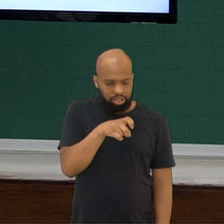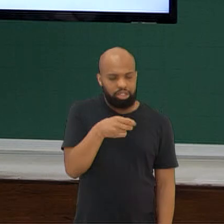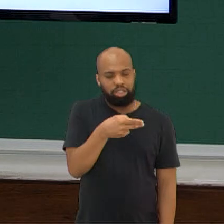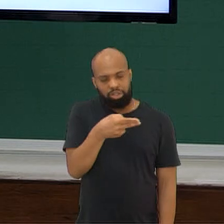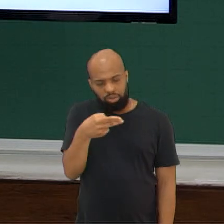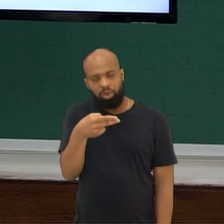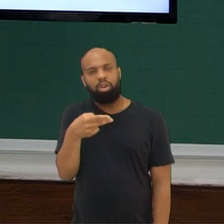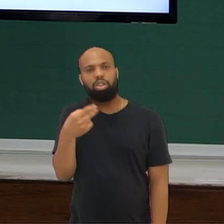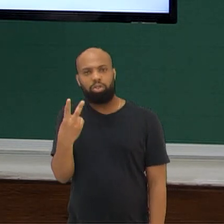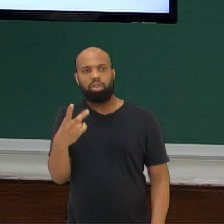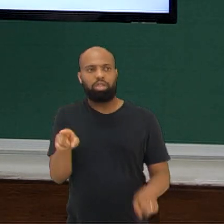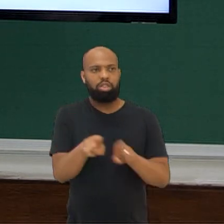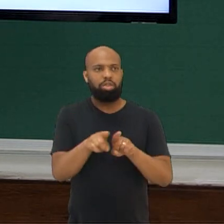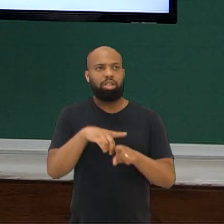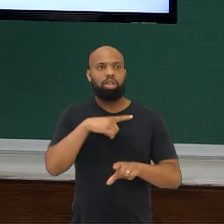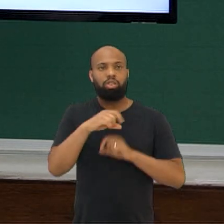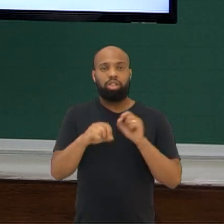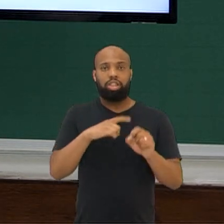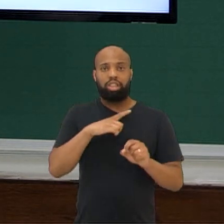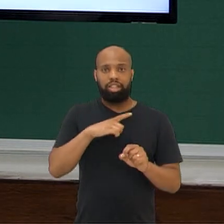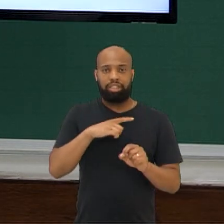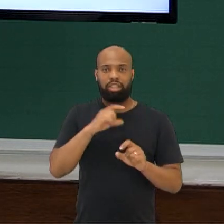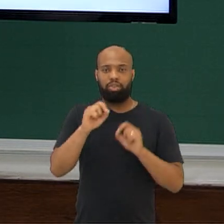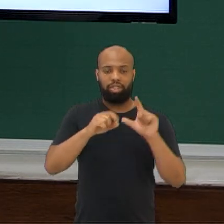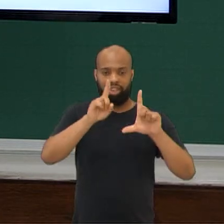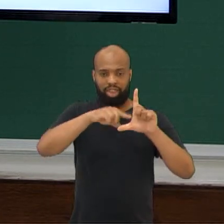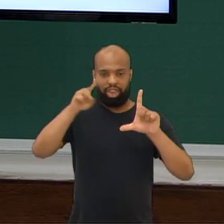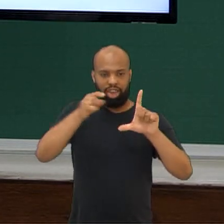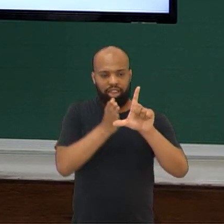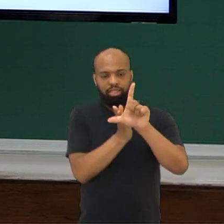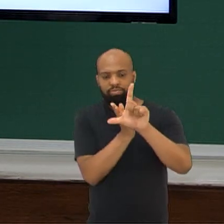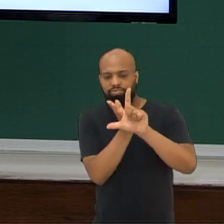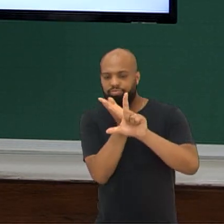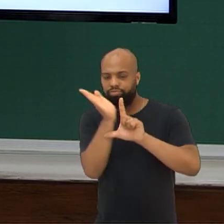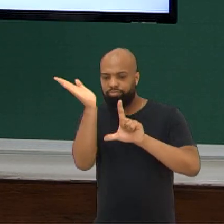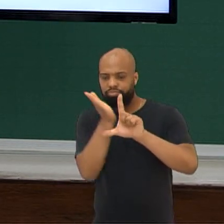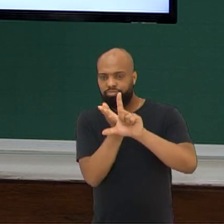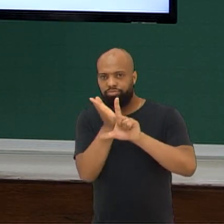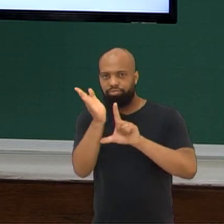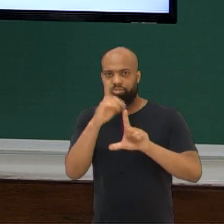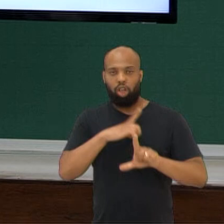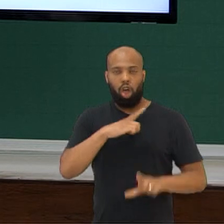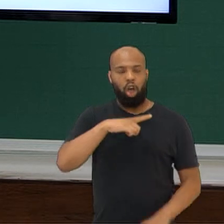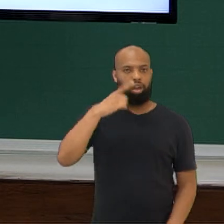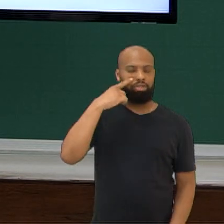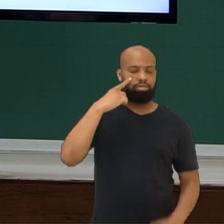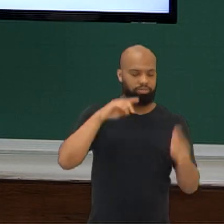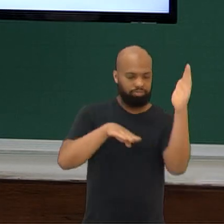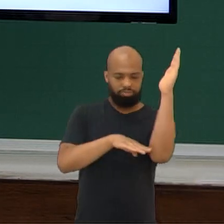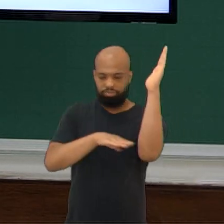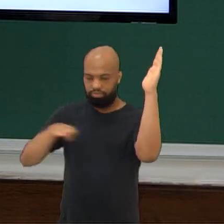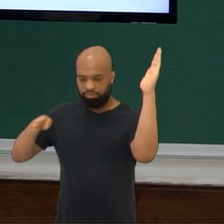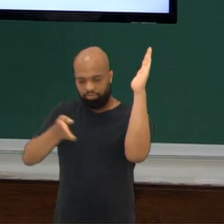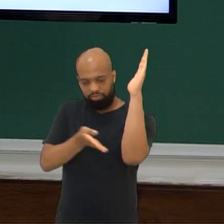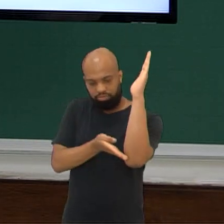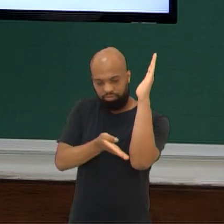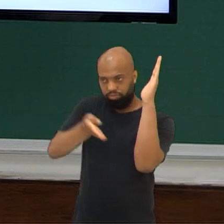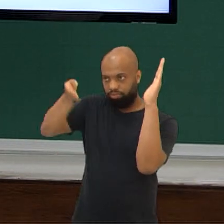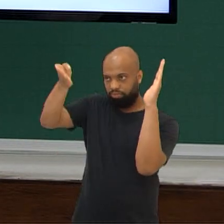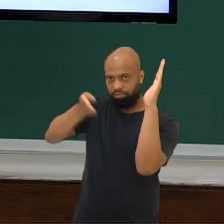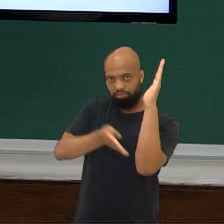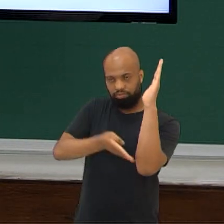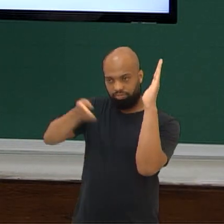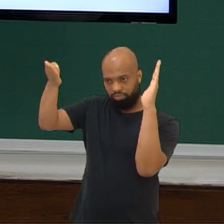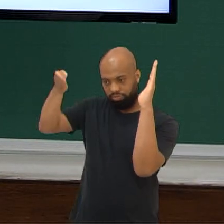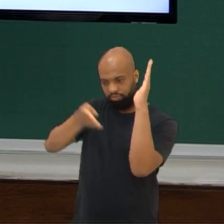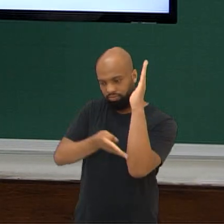função que passa pelo centro, ok? Essa reta está bem no centro do meu eixo